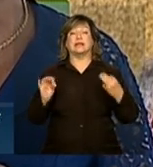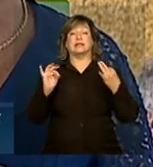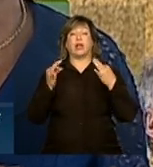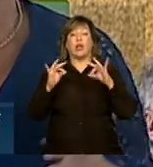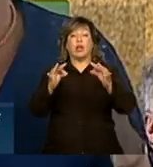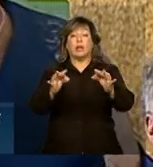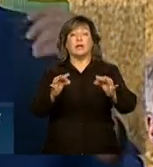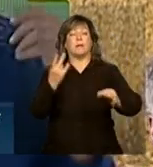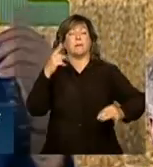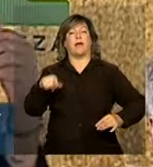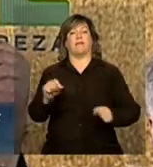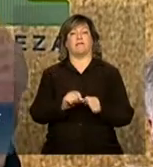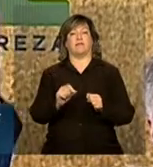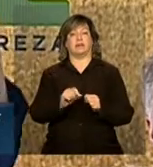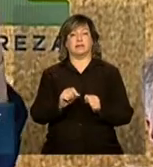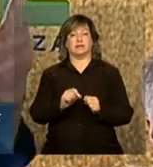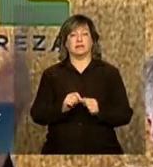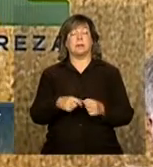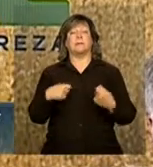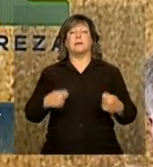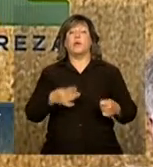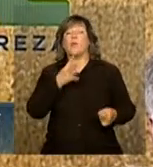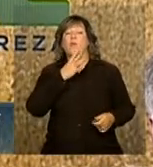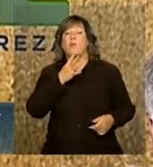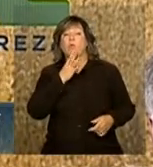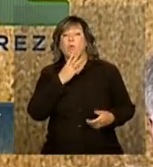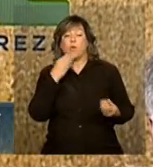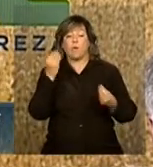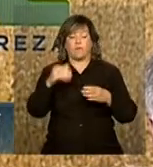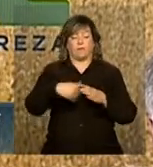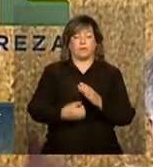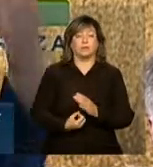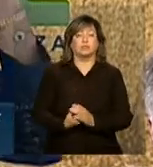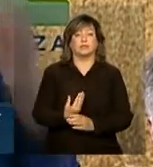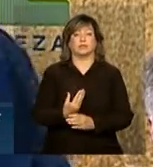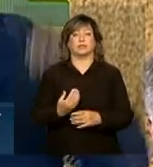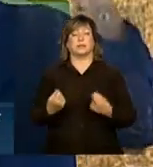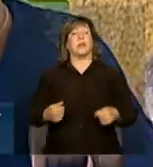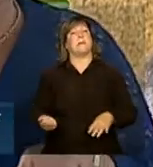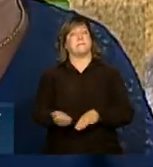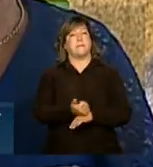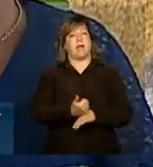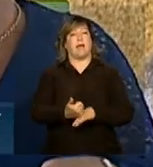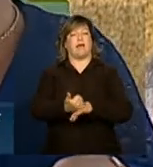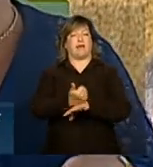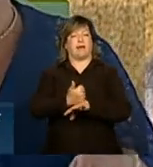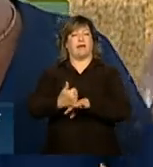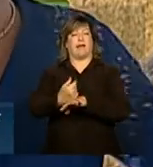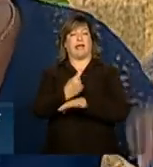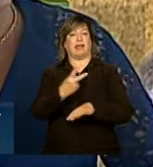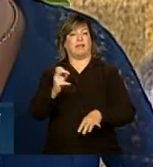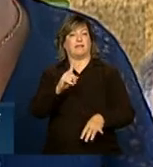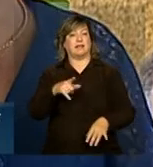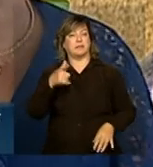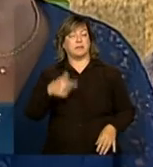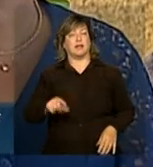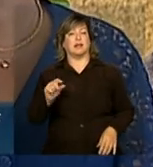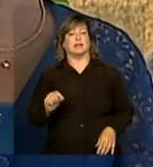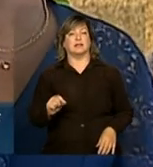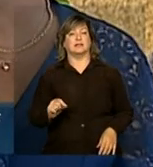para produzir, se precisa do conhecimento para produzir, e se melhora cada vez mais